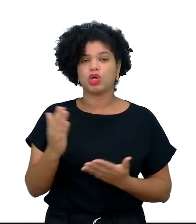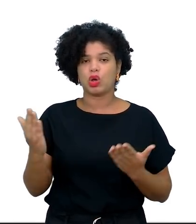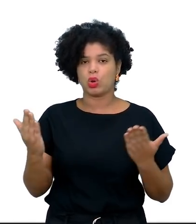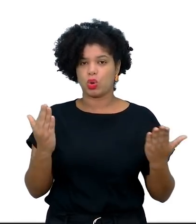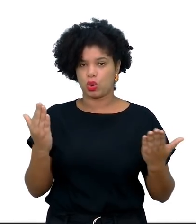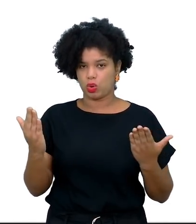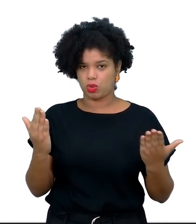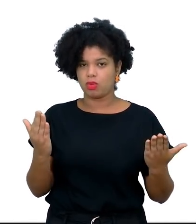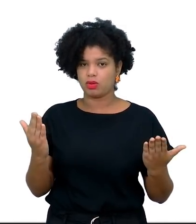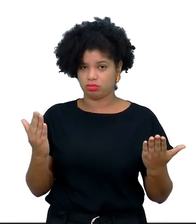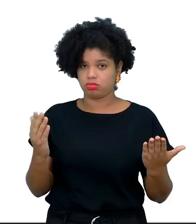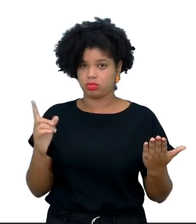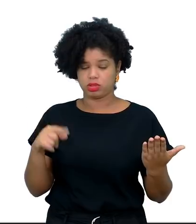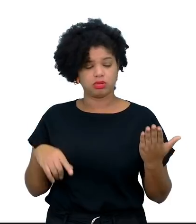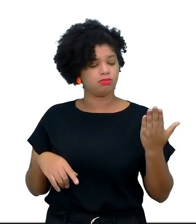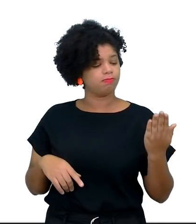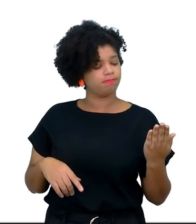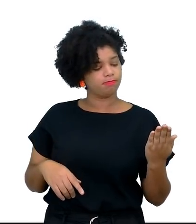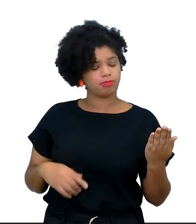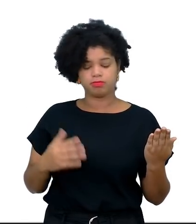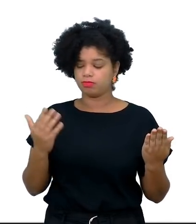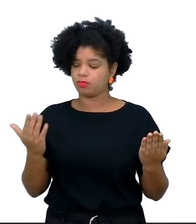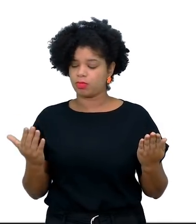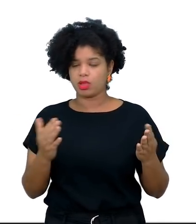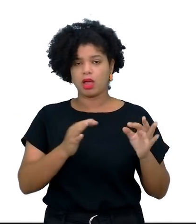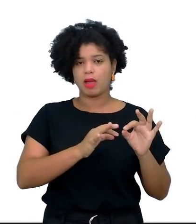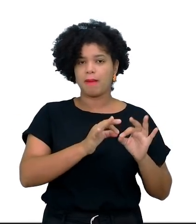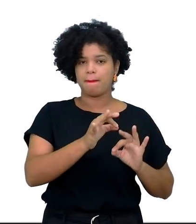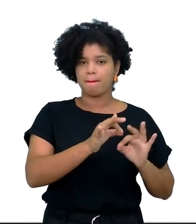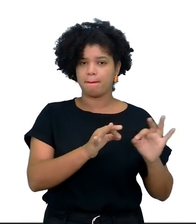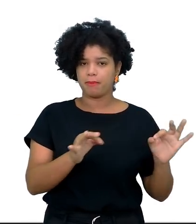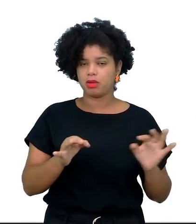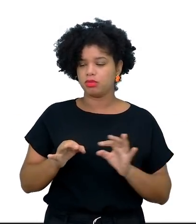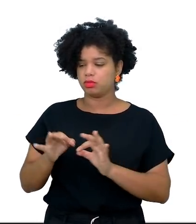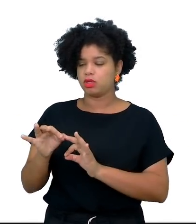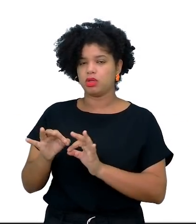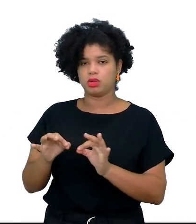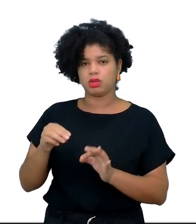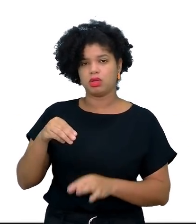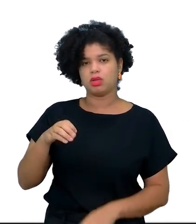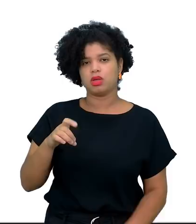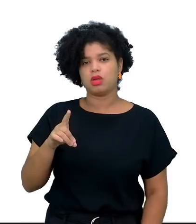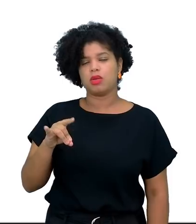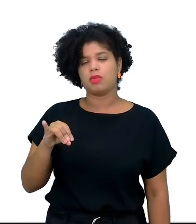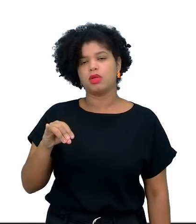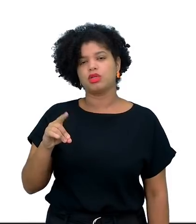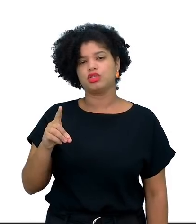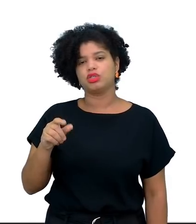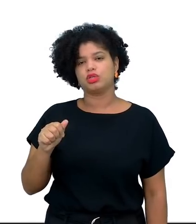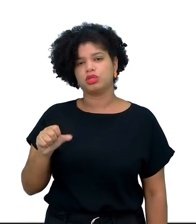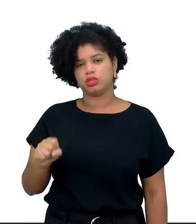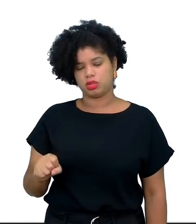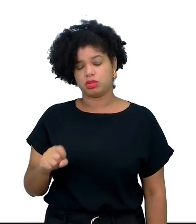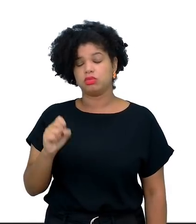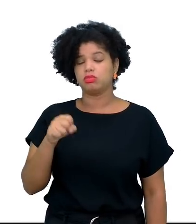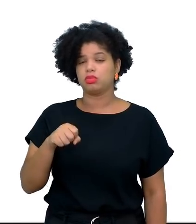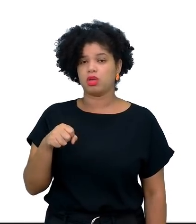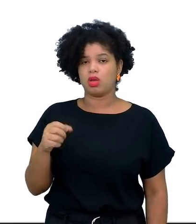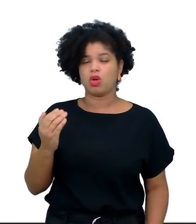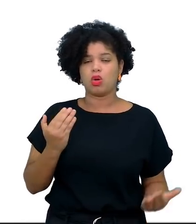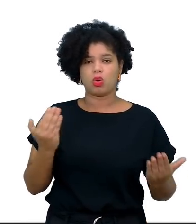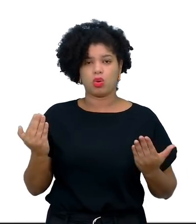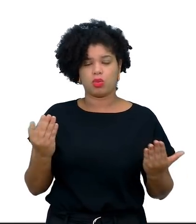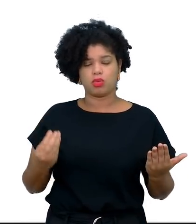como o próprio nome diz, há uma comparação entre as partes, ou entre as medidas, estabelecendo para isso